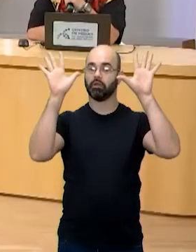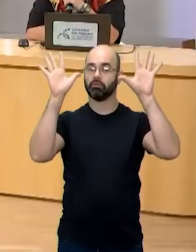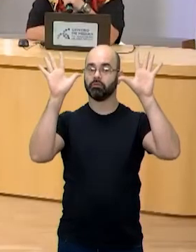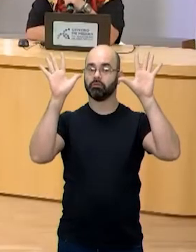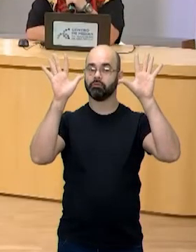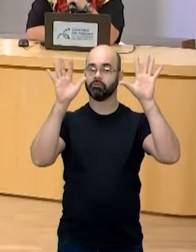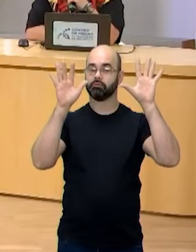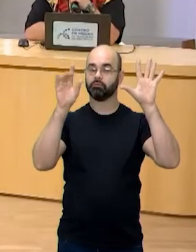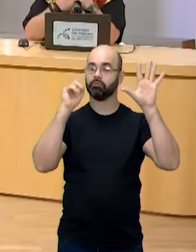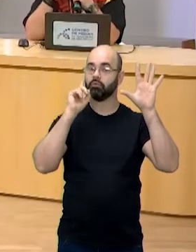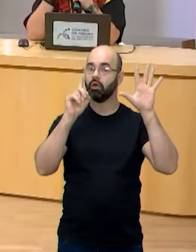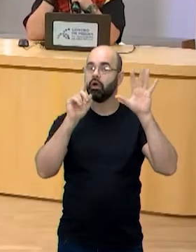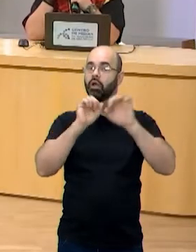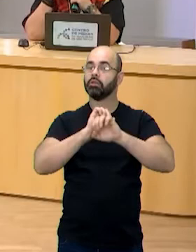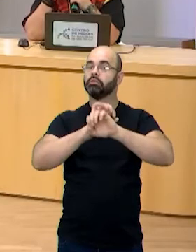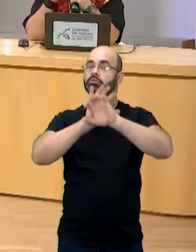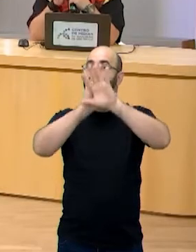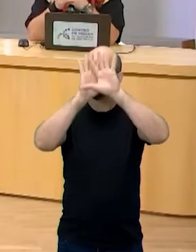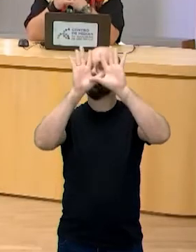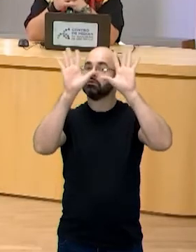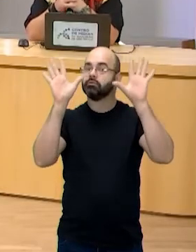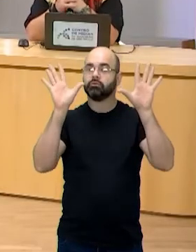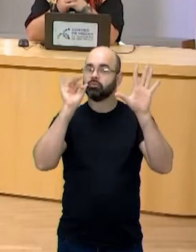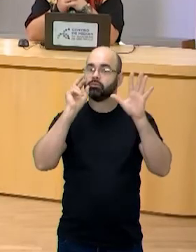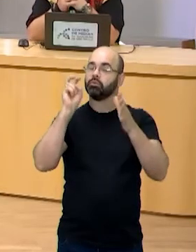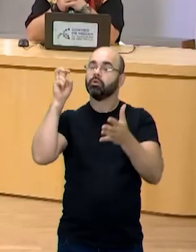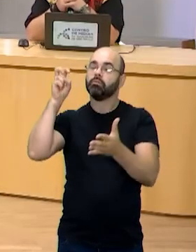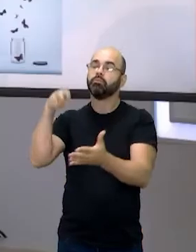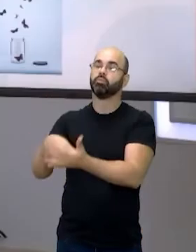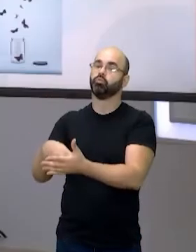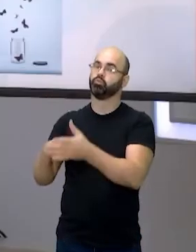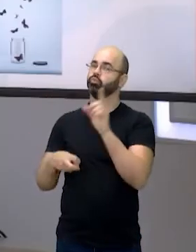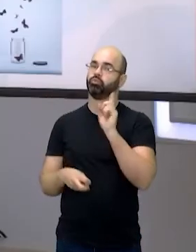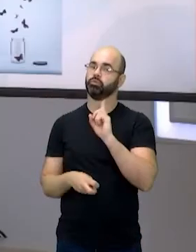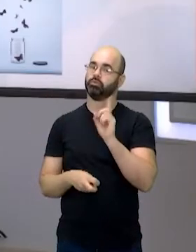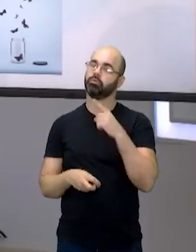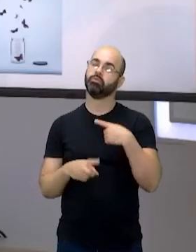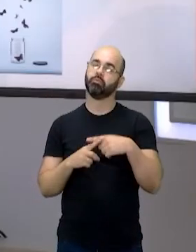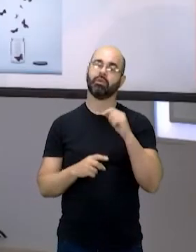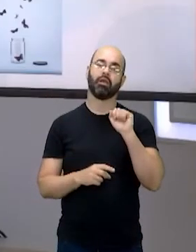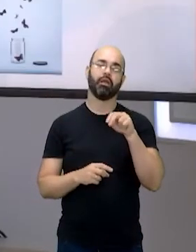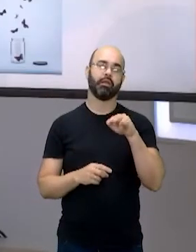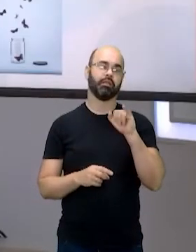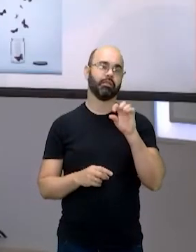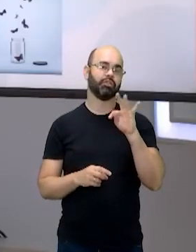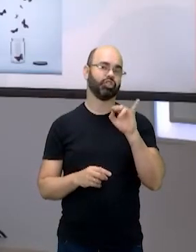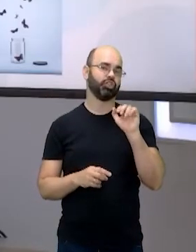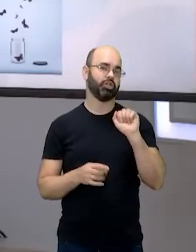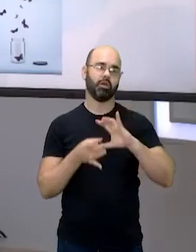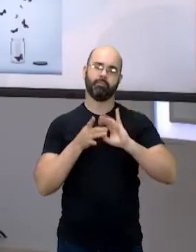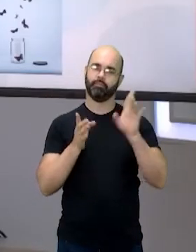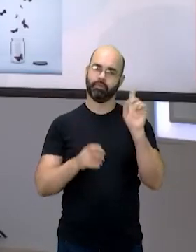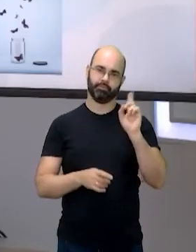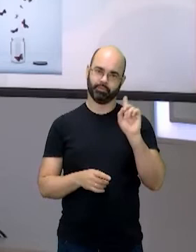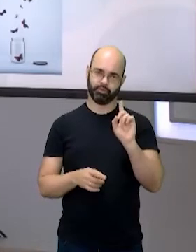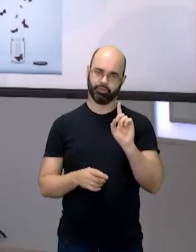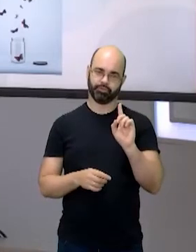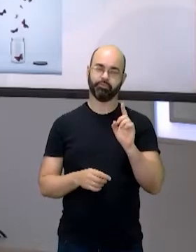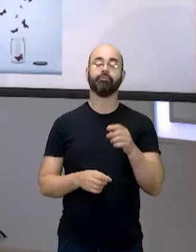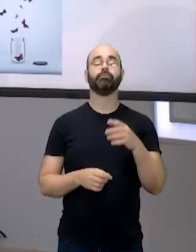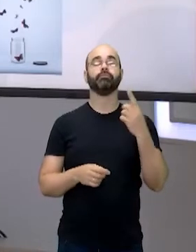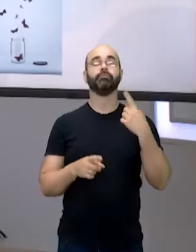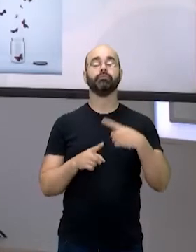Esclarecer? Isso. Não foi montado para punir, até porque a anistia não permite. Mas ela foi feita para você